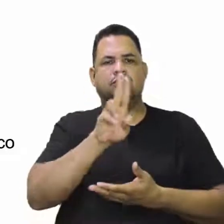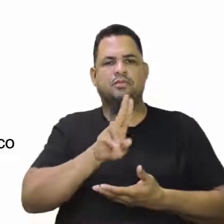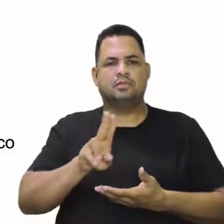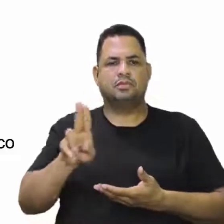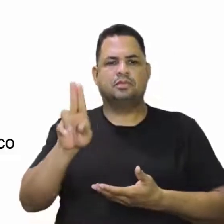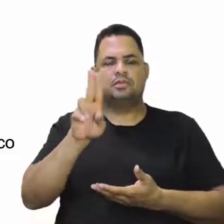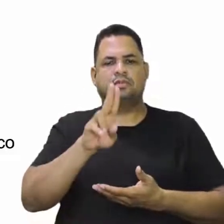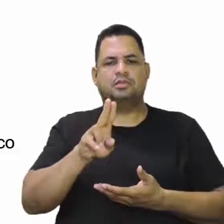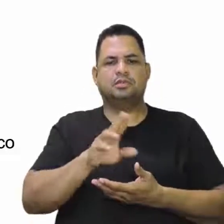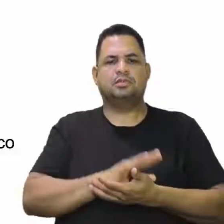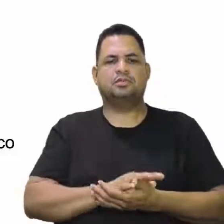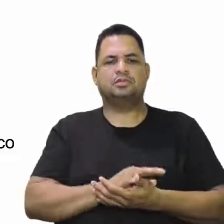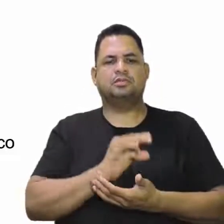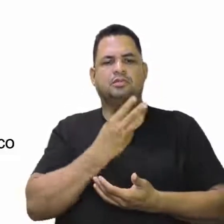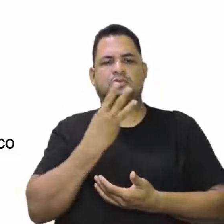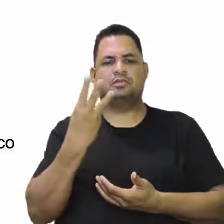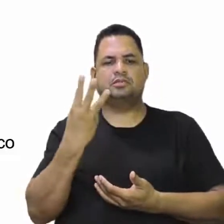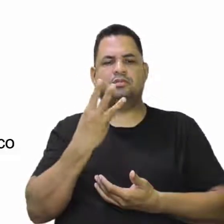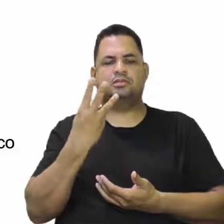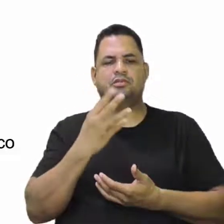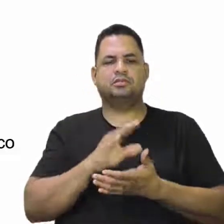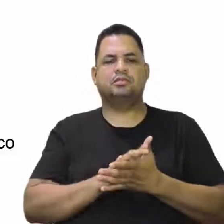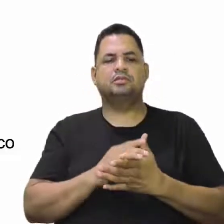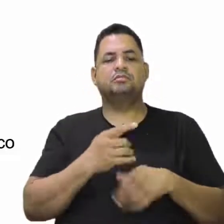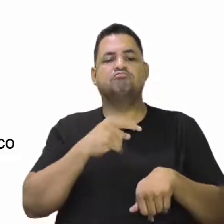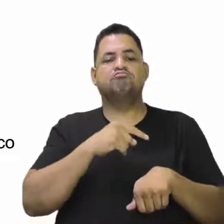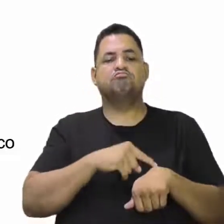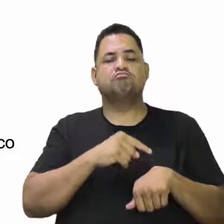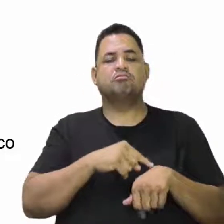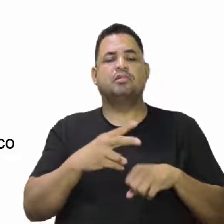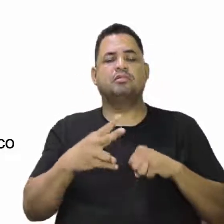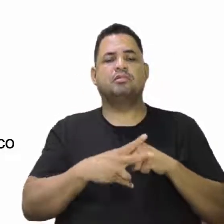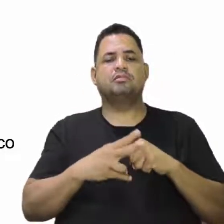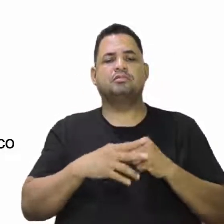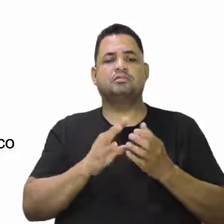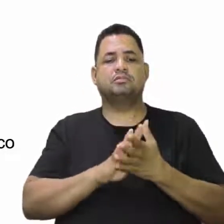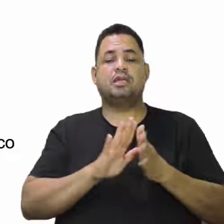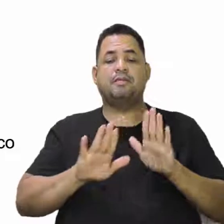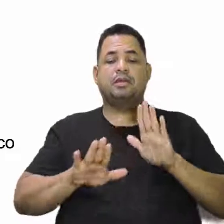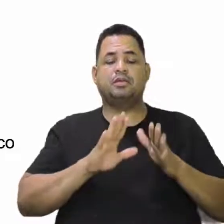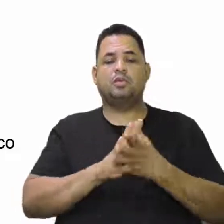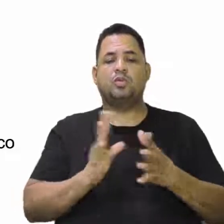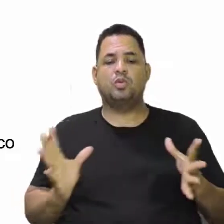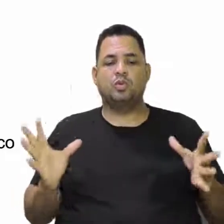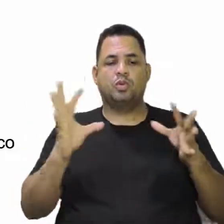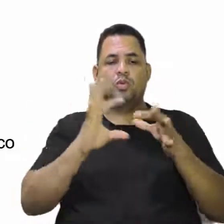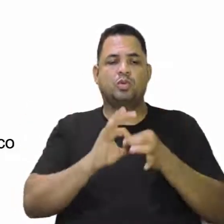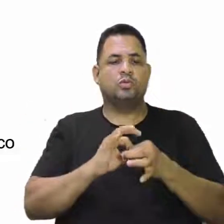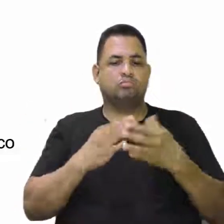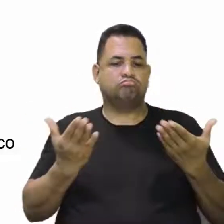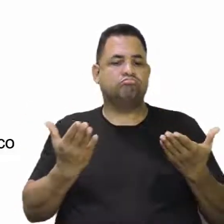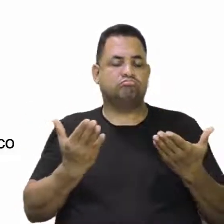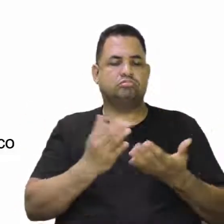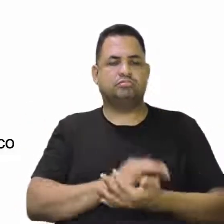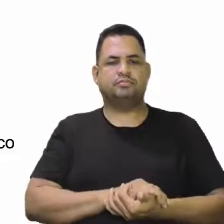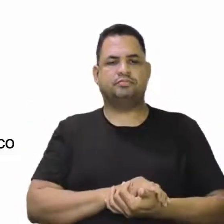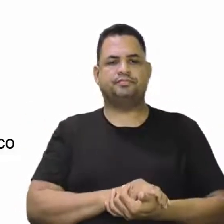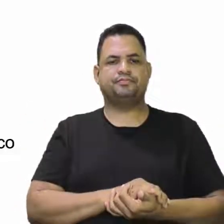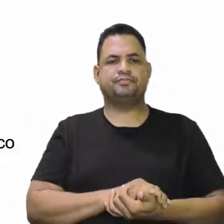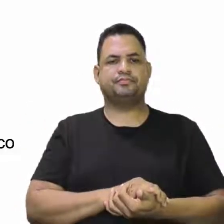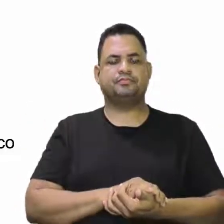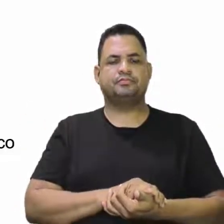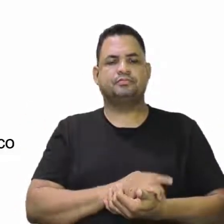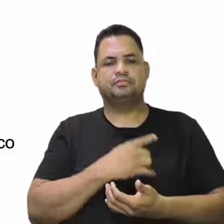os três tempos verbais de acordo com o contexto a qual ele está inserido.